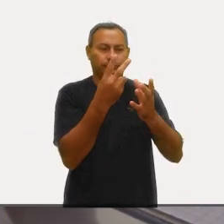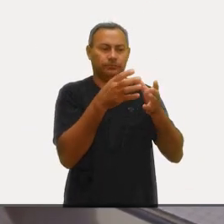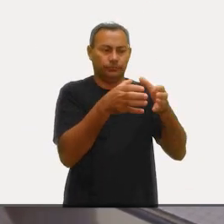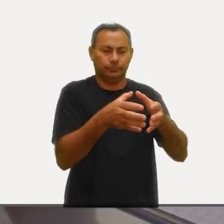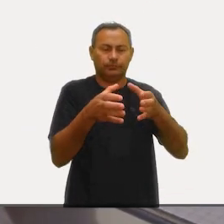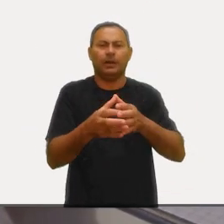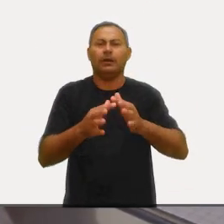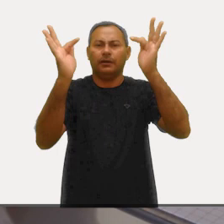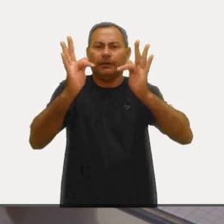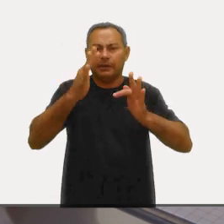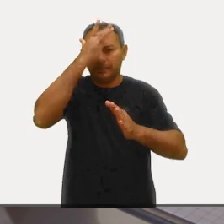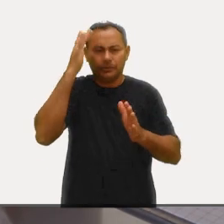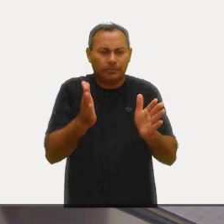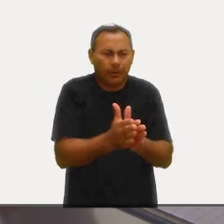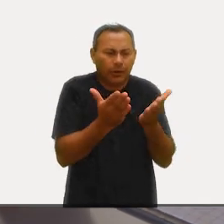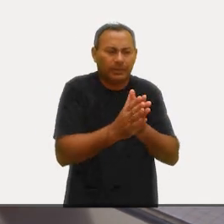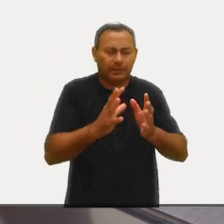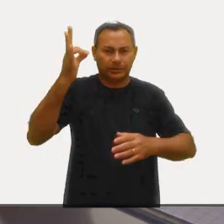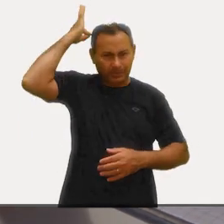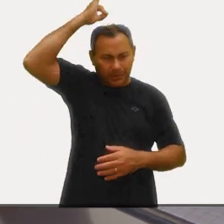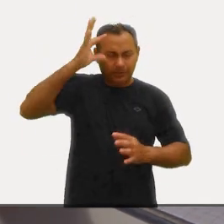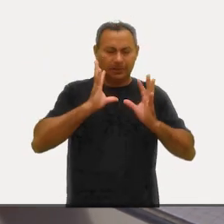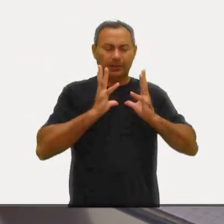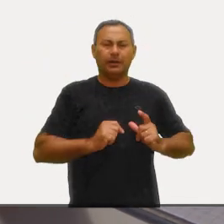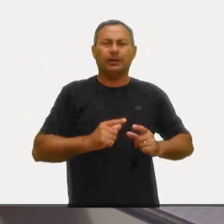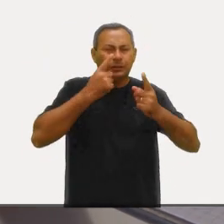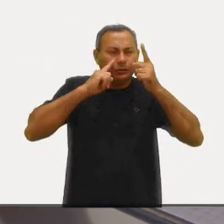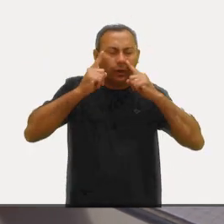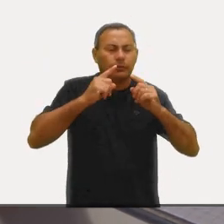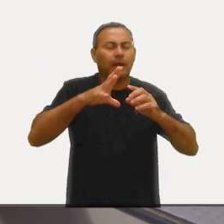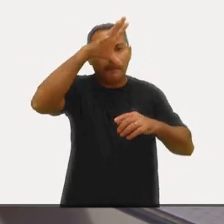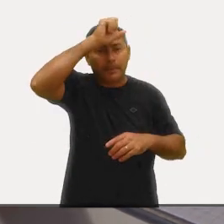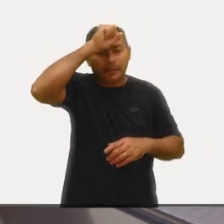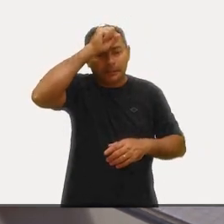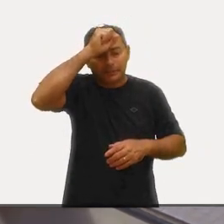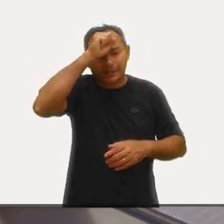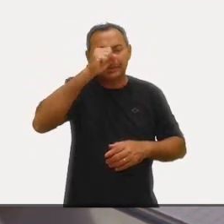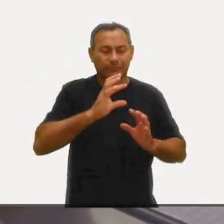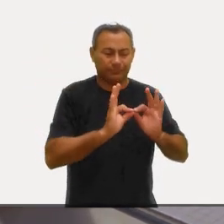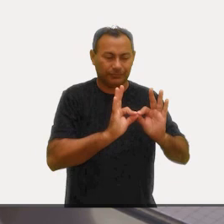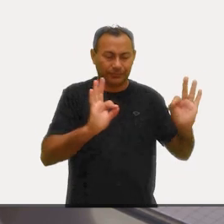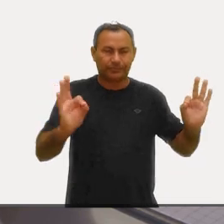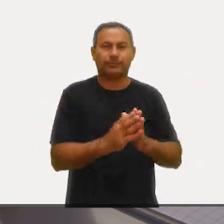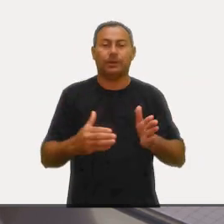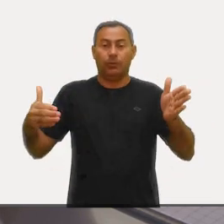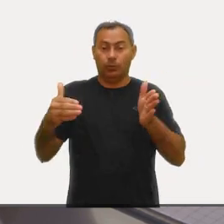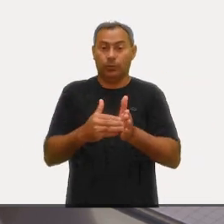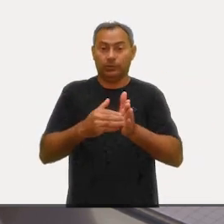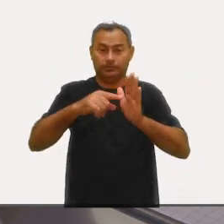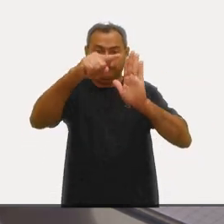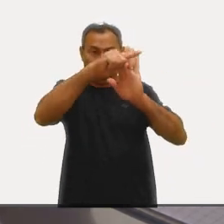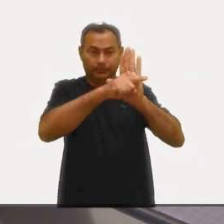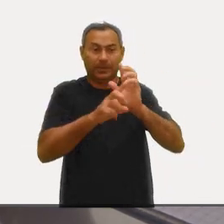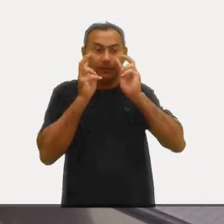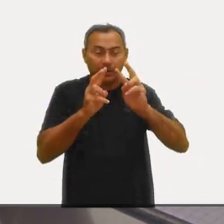duplas. Bem-aventurados os pobres em espírito, que choram enquanto aprendem que são pobres em espírito. No último